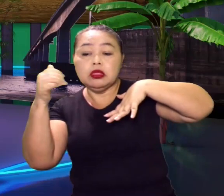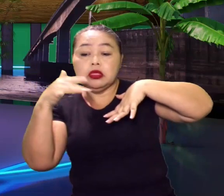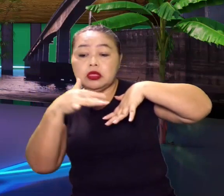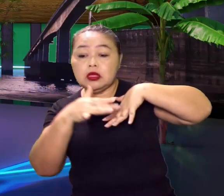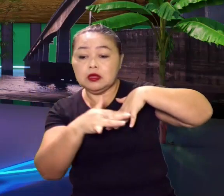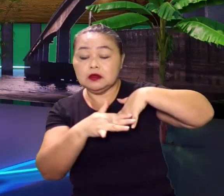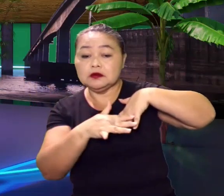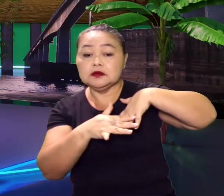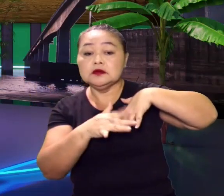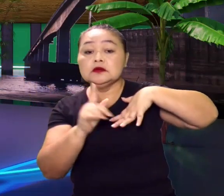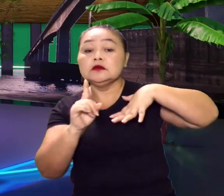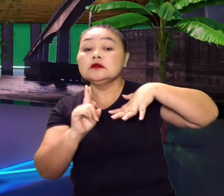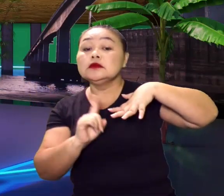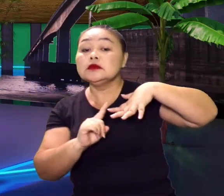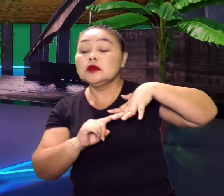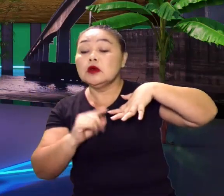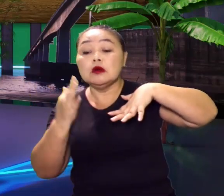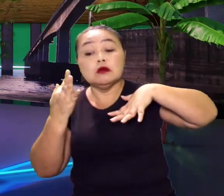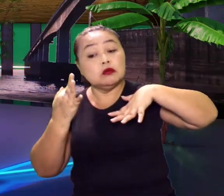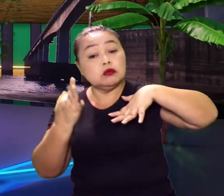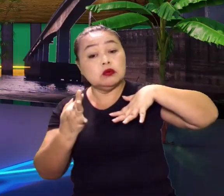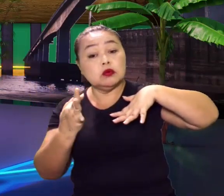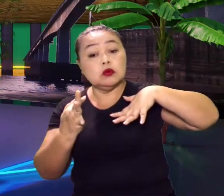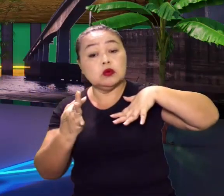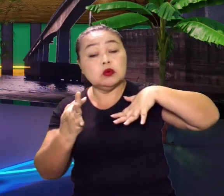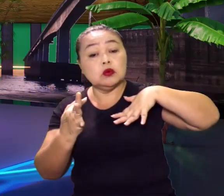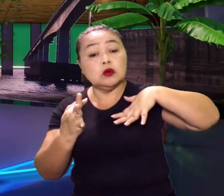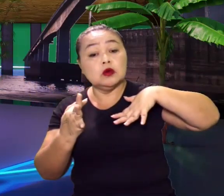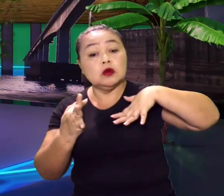o intemperismo químico. O físico vai ser